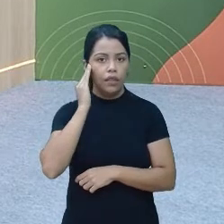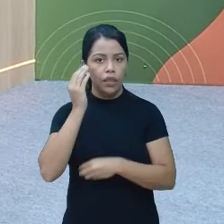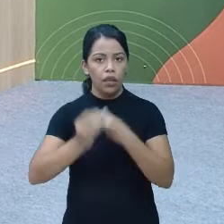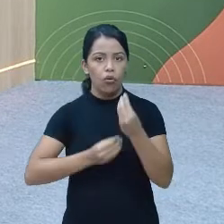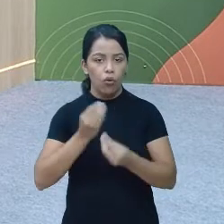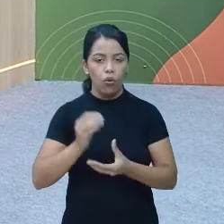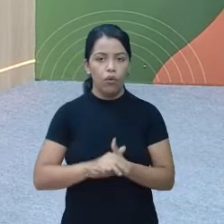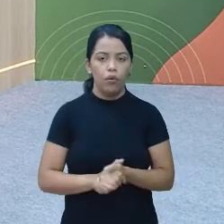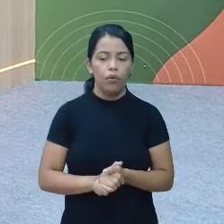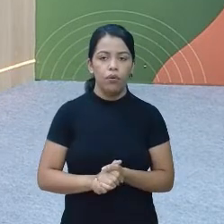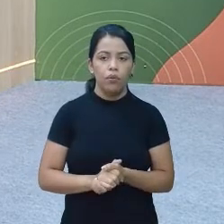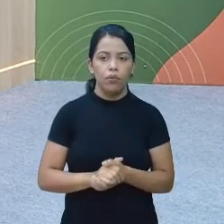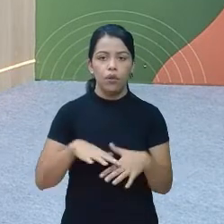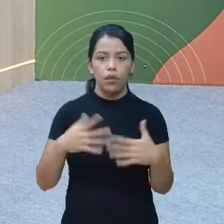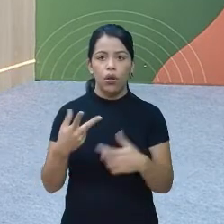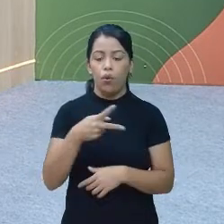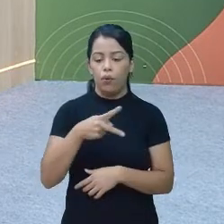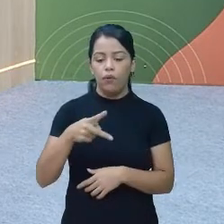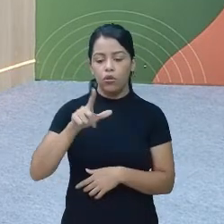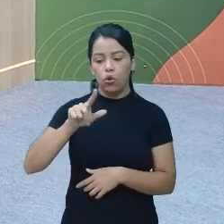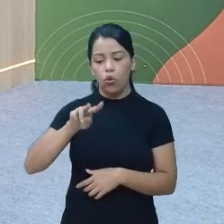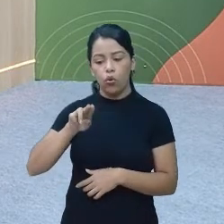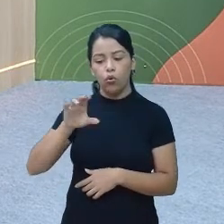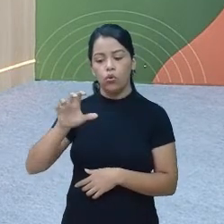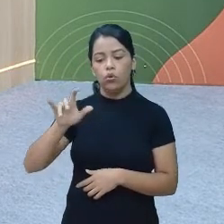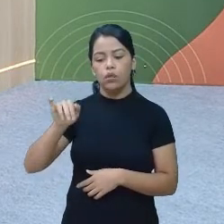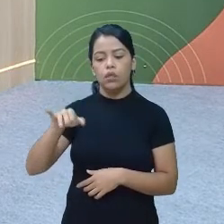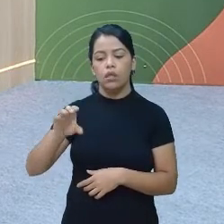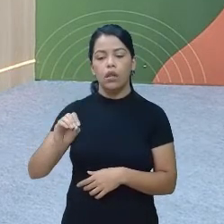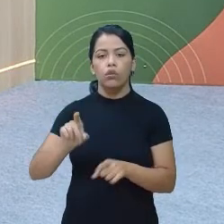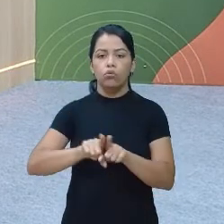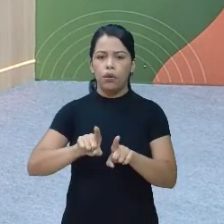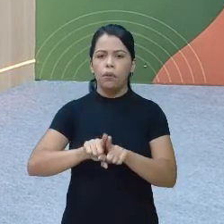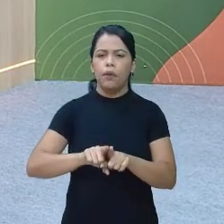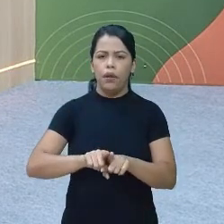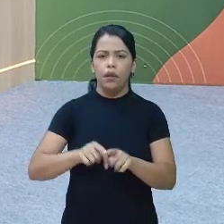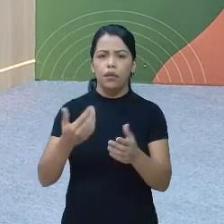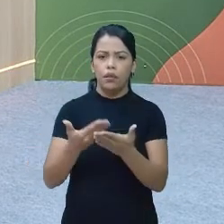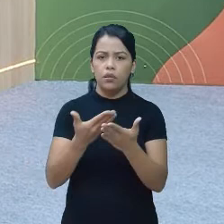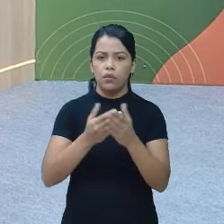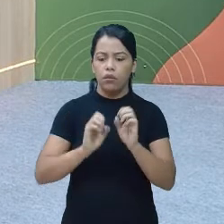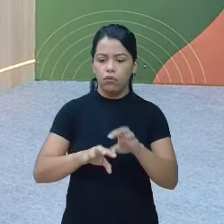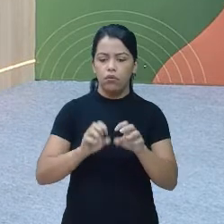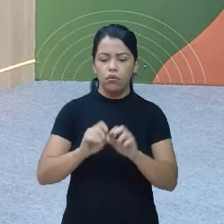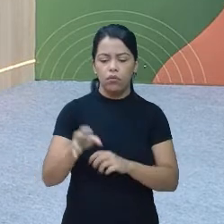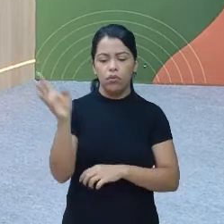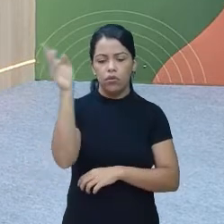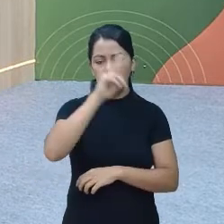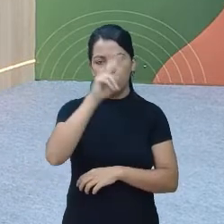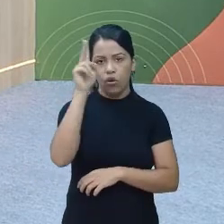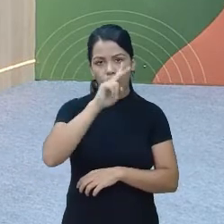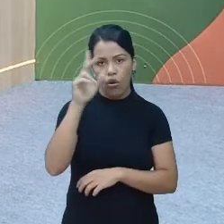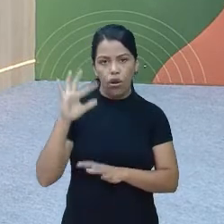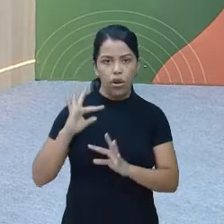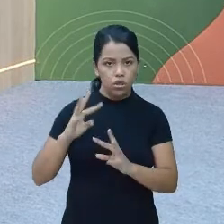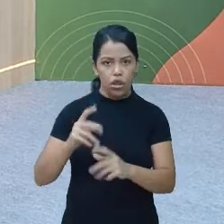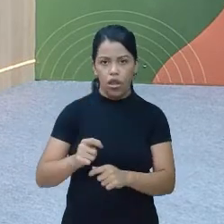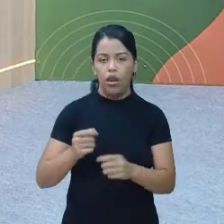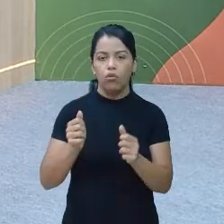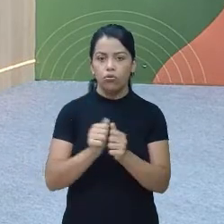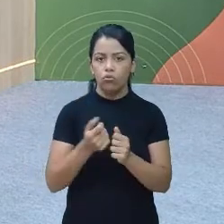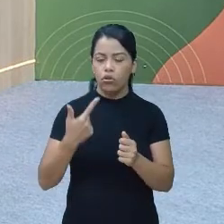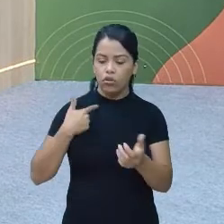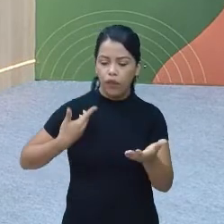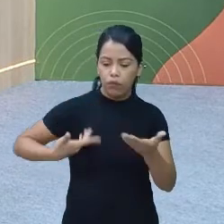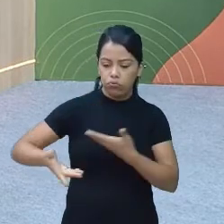de história, o professor Luciano está trabalhando aí, história geral com vocês, e a gente vai fazendo esse